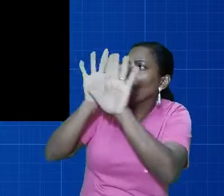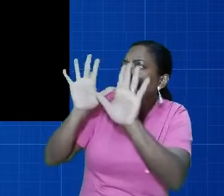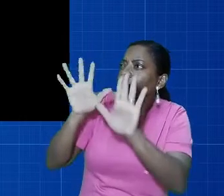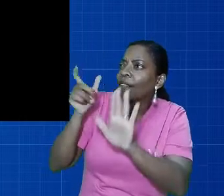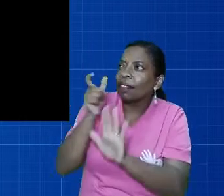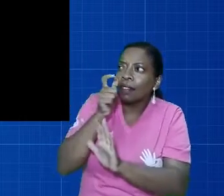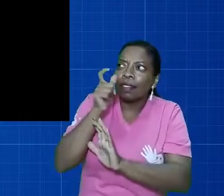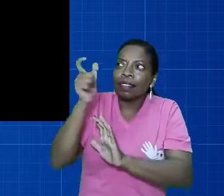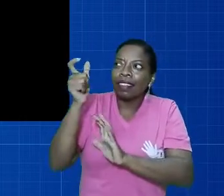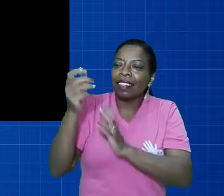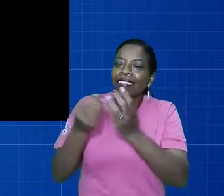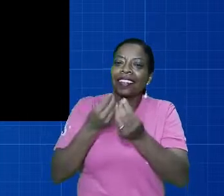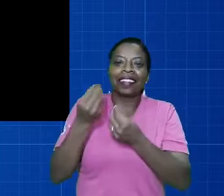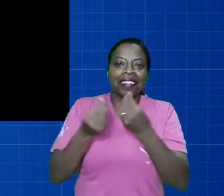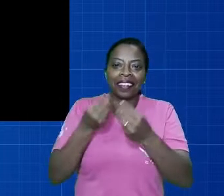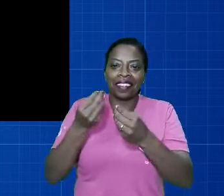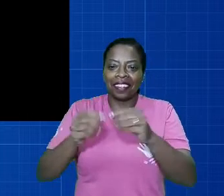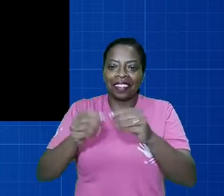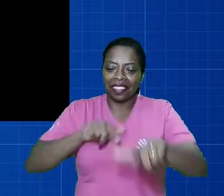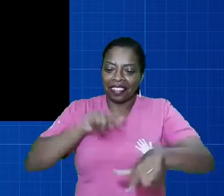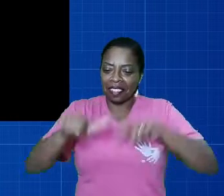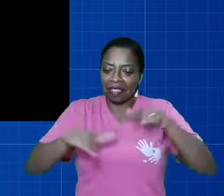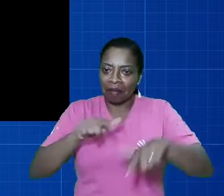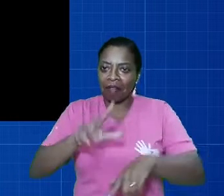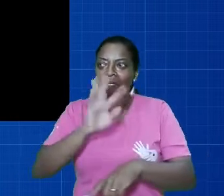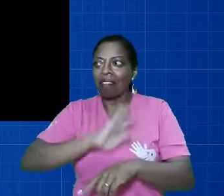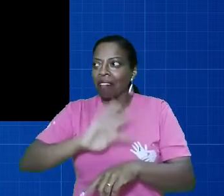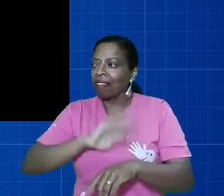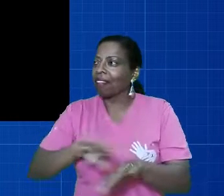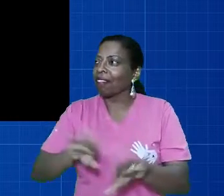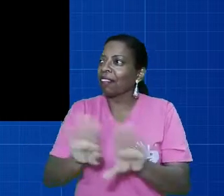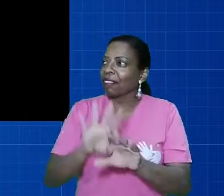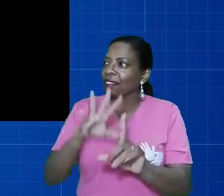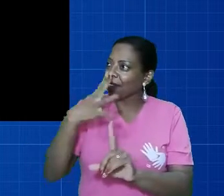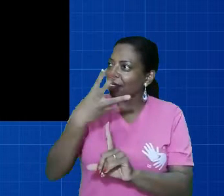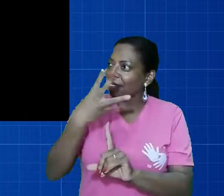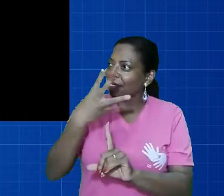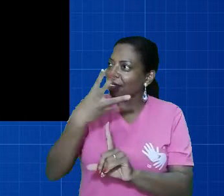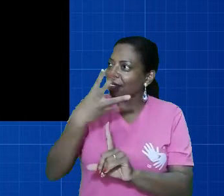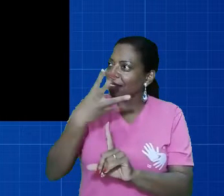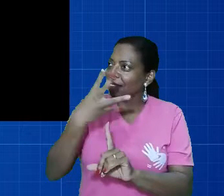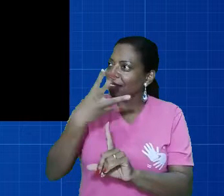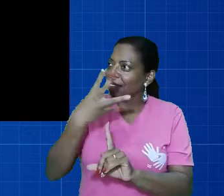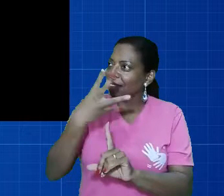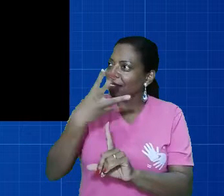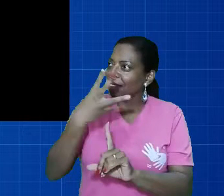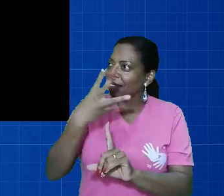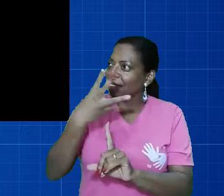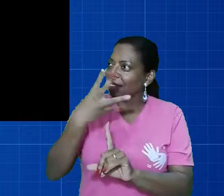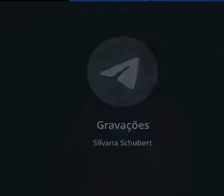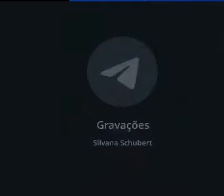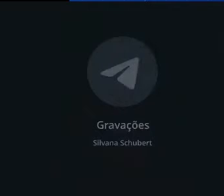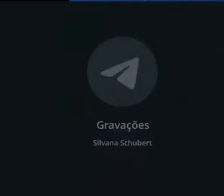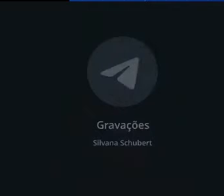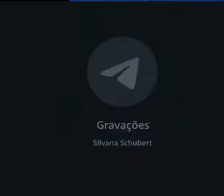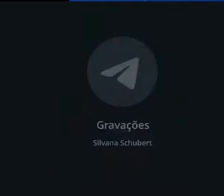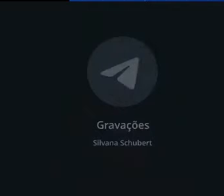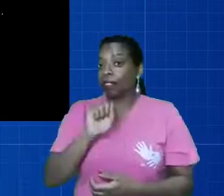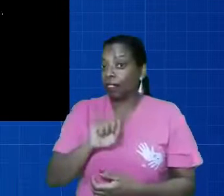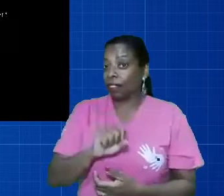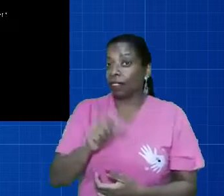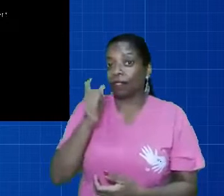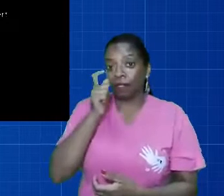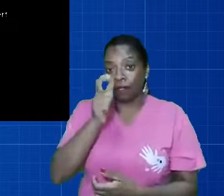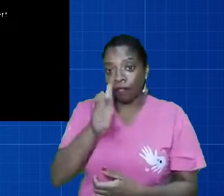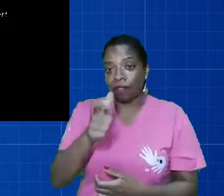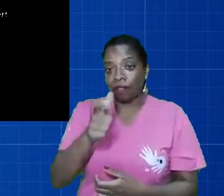você mencionou, professor. Nossa, fantástico. Porque a gente vai ver ali todo o equipamento, né, para trabalhos em